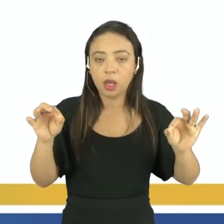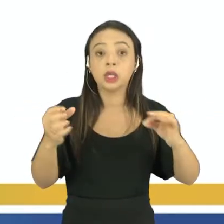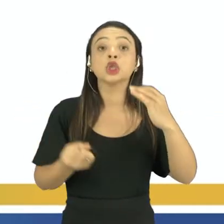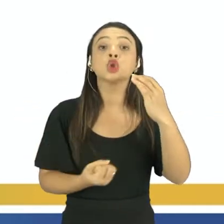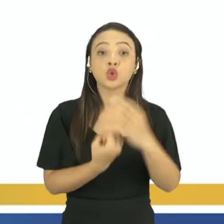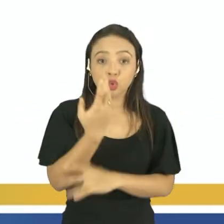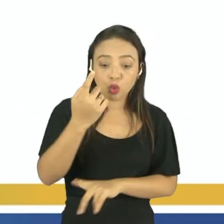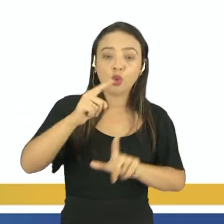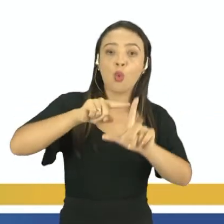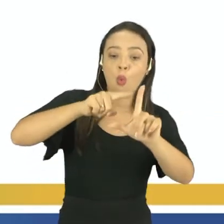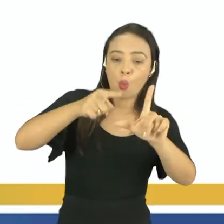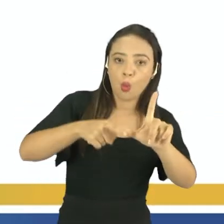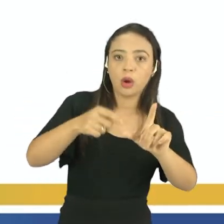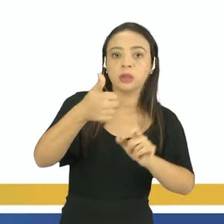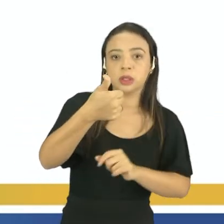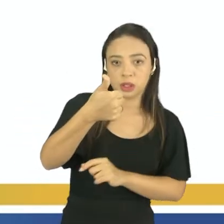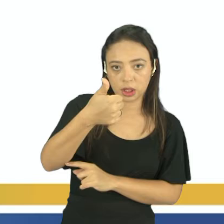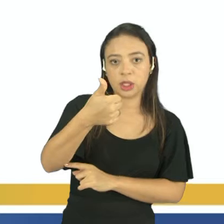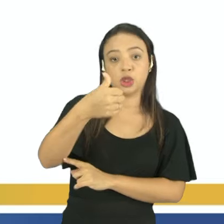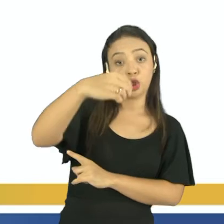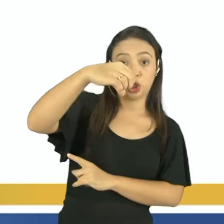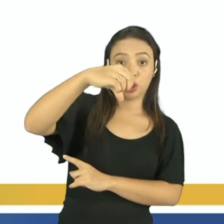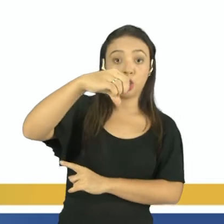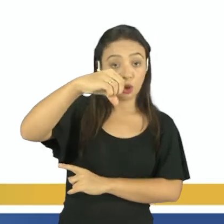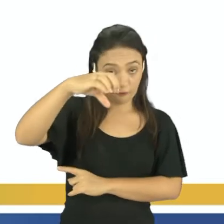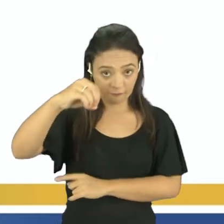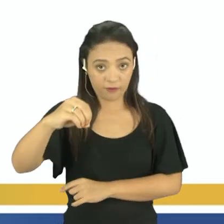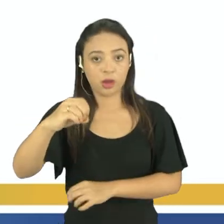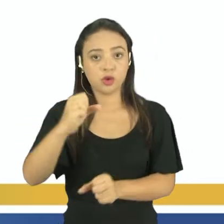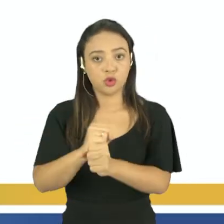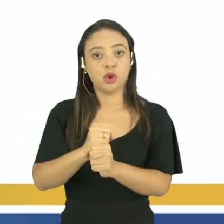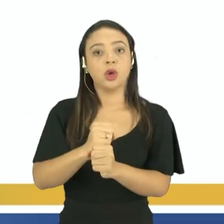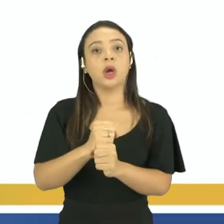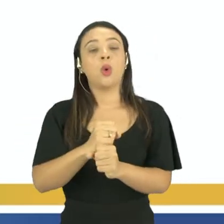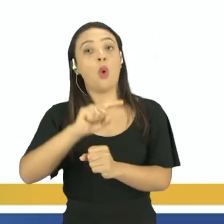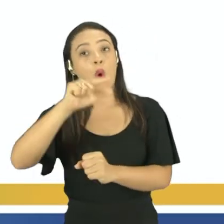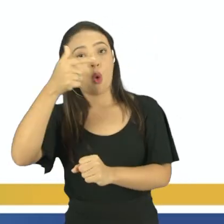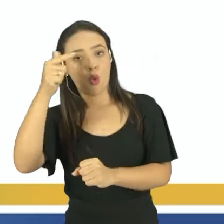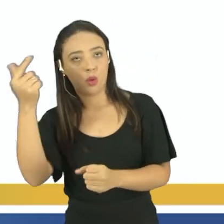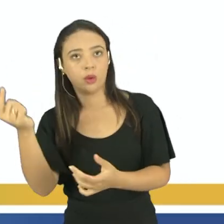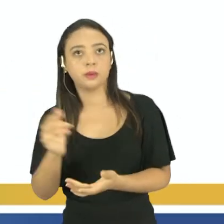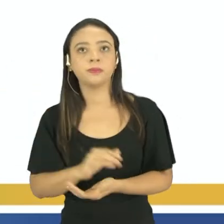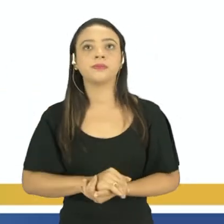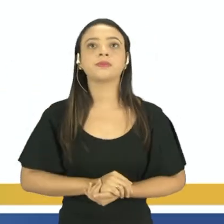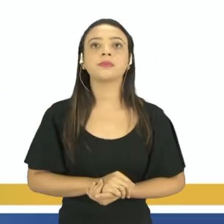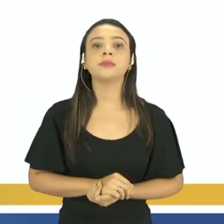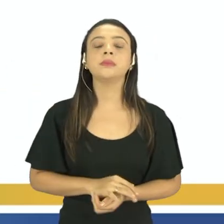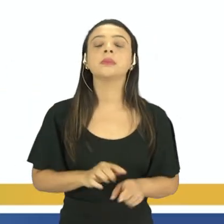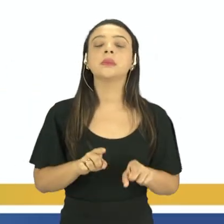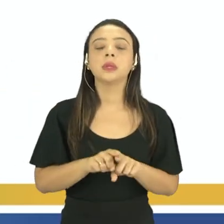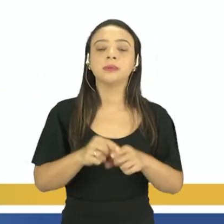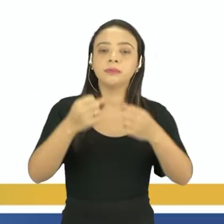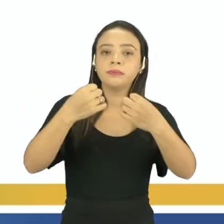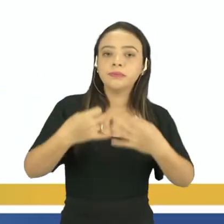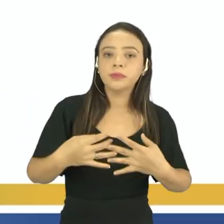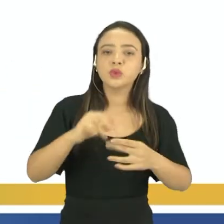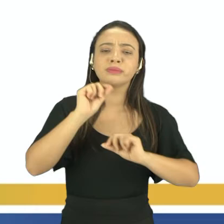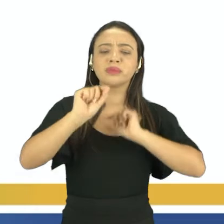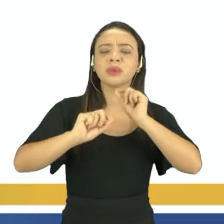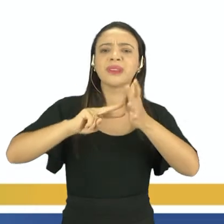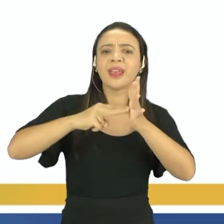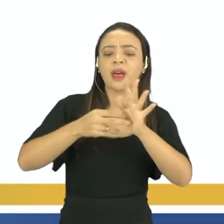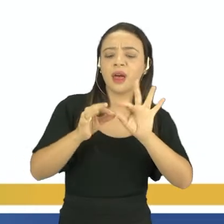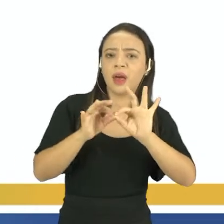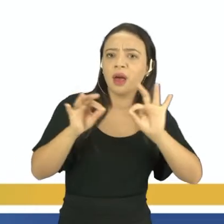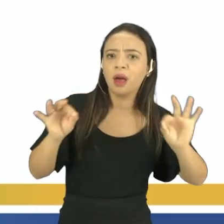ângulo de 90 graus com a outra, há um segmento de reta, nós vimos o conceito de segmento de reta na aula passada, certo?